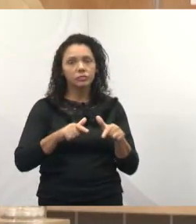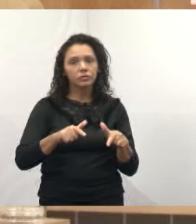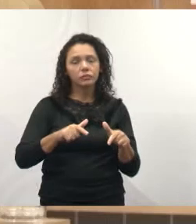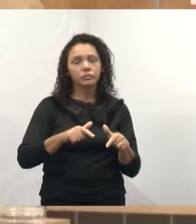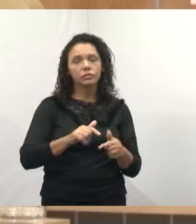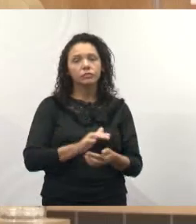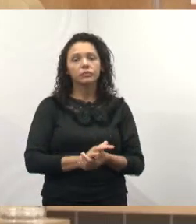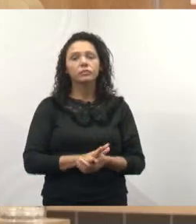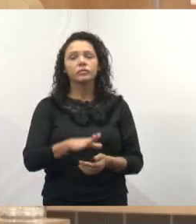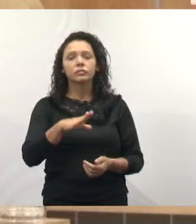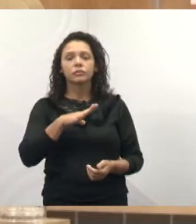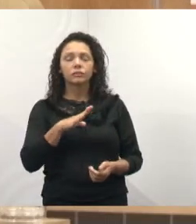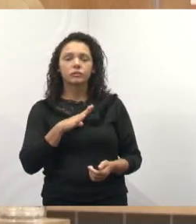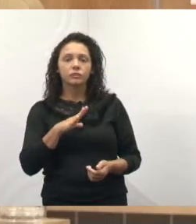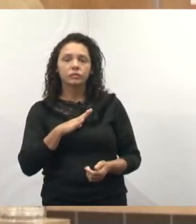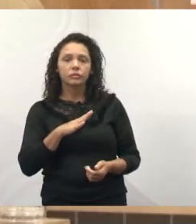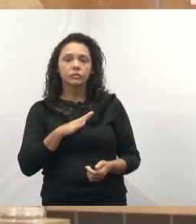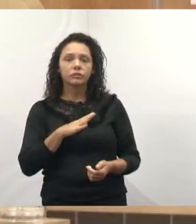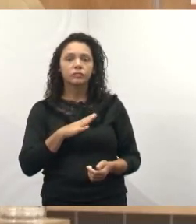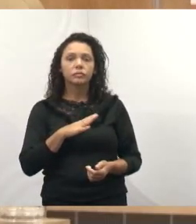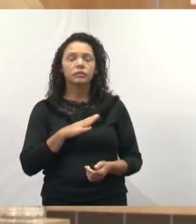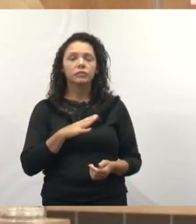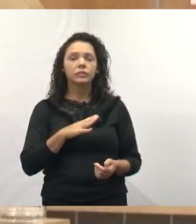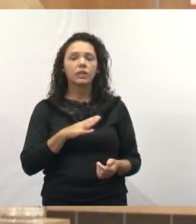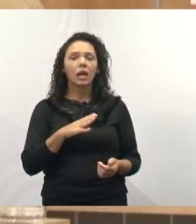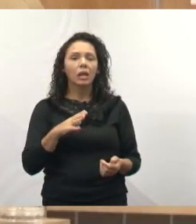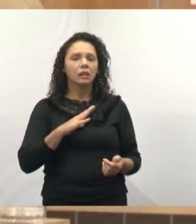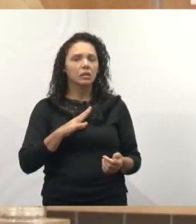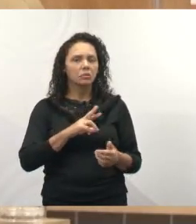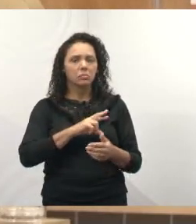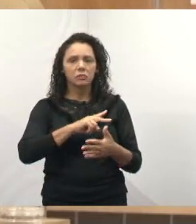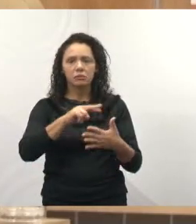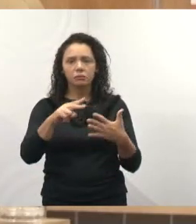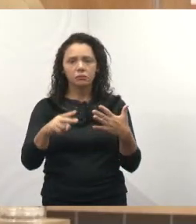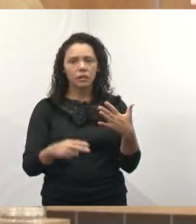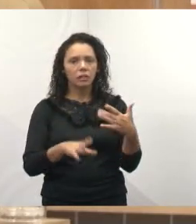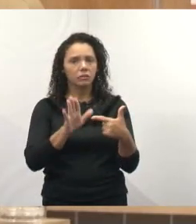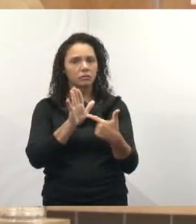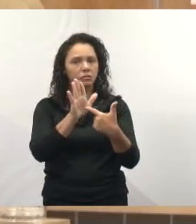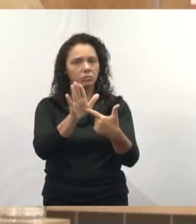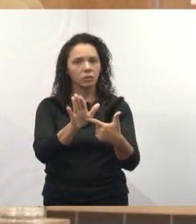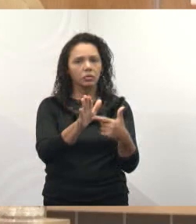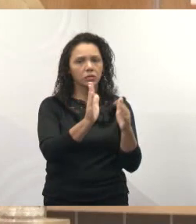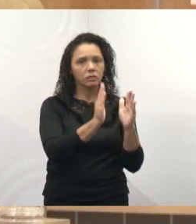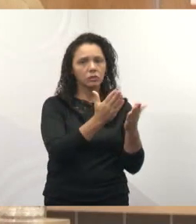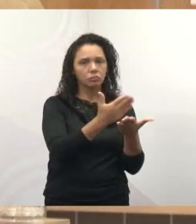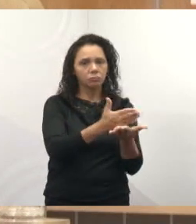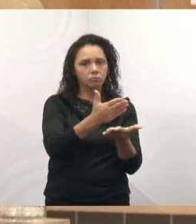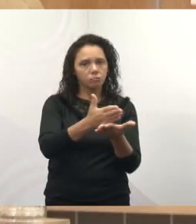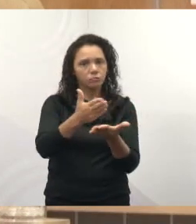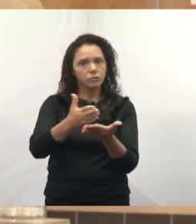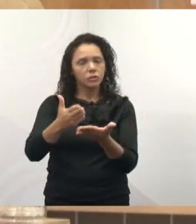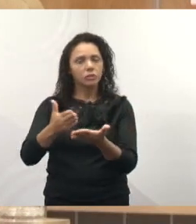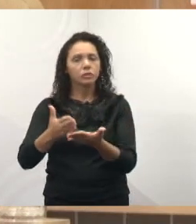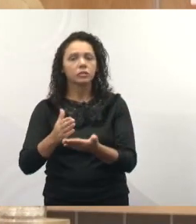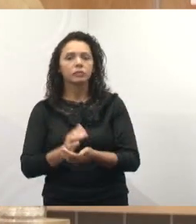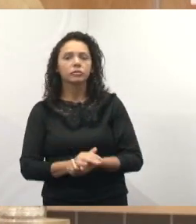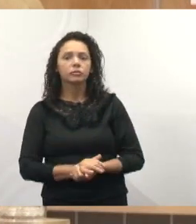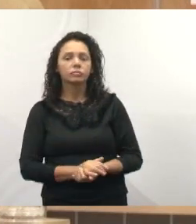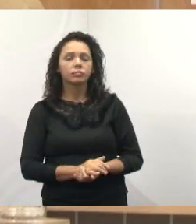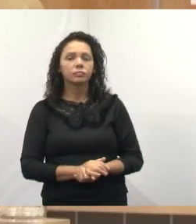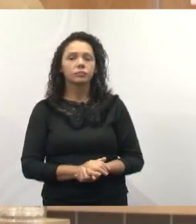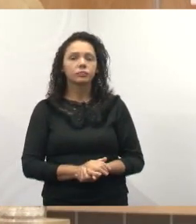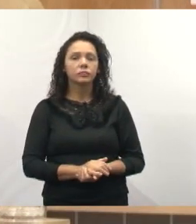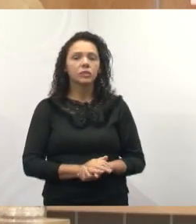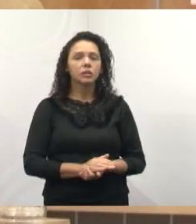adiante, e aí nós temos vários indicadores dividido por áreas, são 5 faixas, que começa na